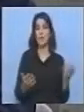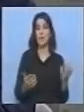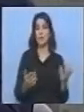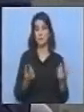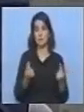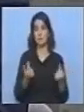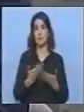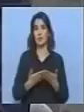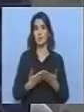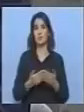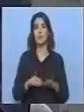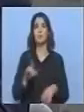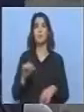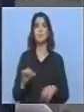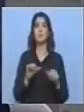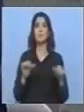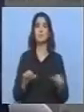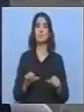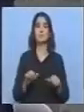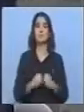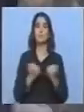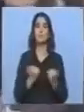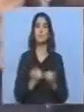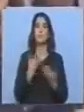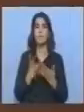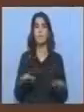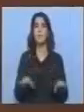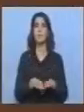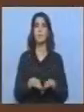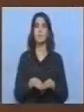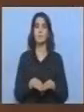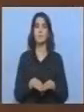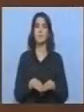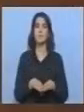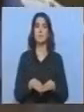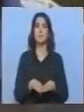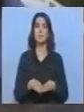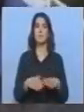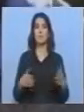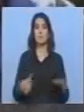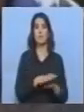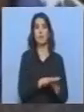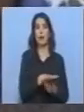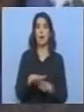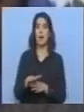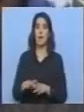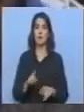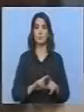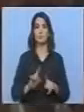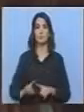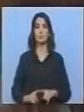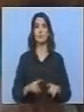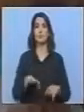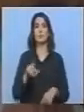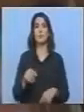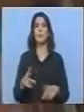financeiro, mas tem que ser também um sistema socialmente equitativo, portanto, conciliando estas várias dimensões, mas, nomeadamente, a dimensão